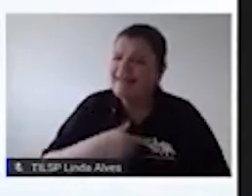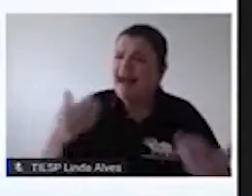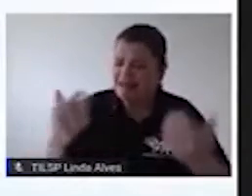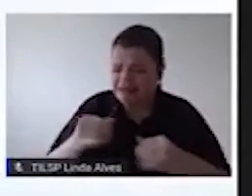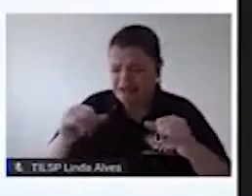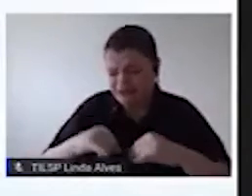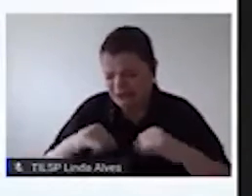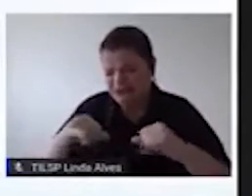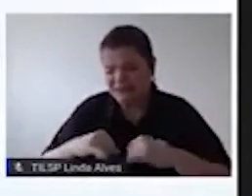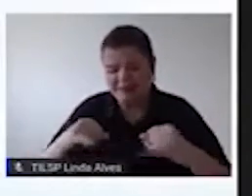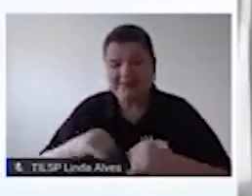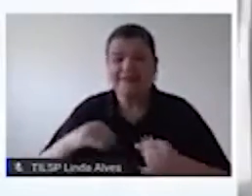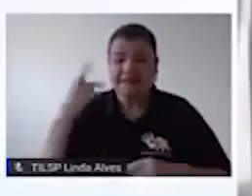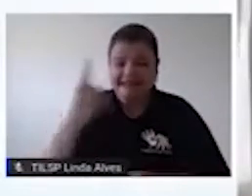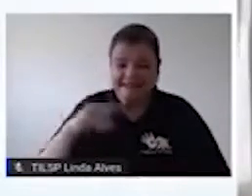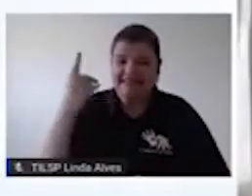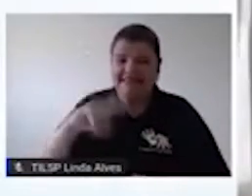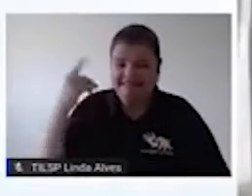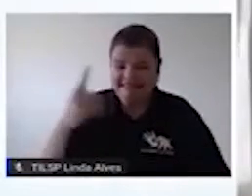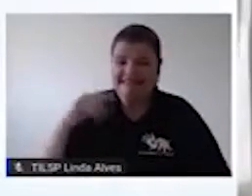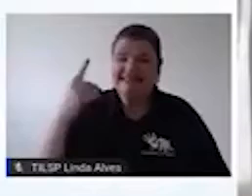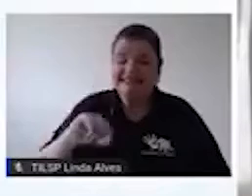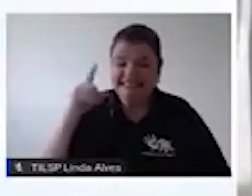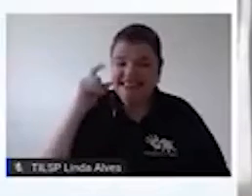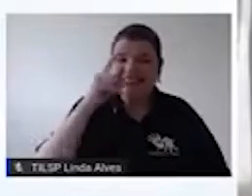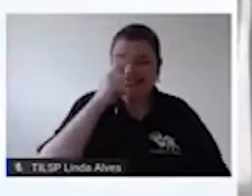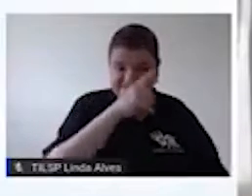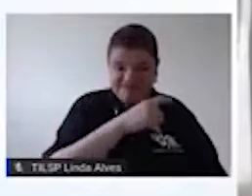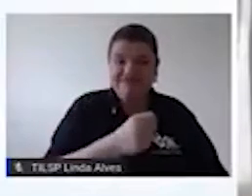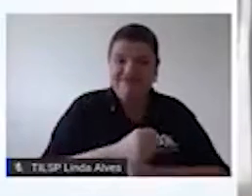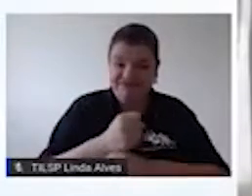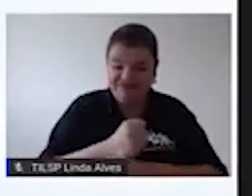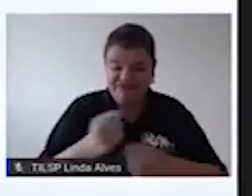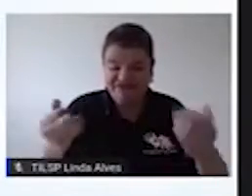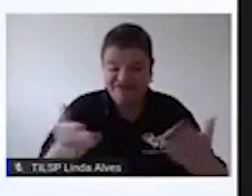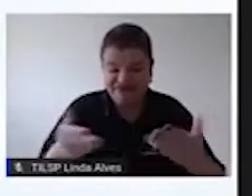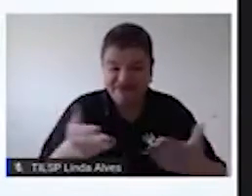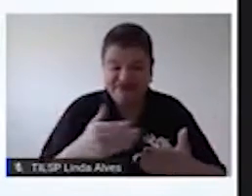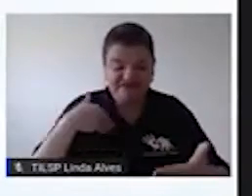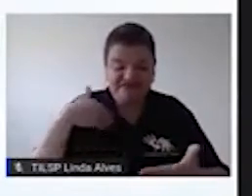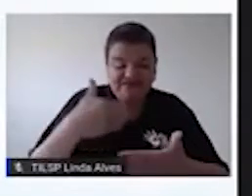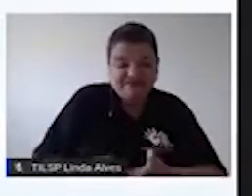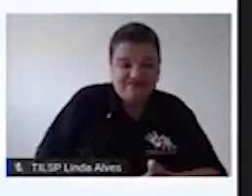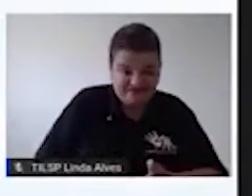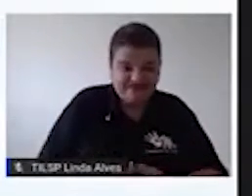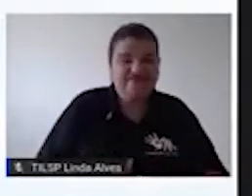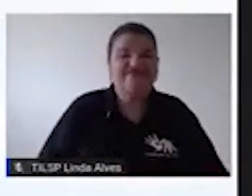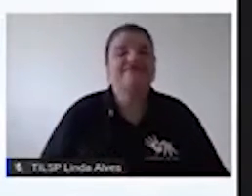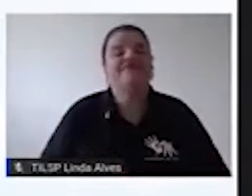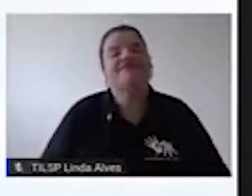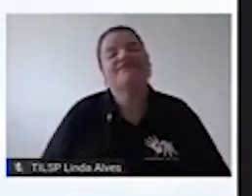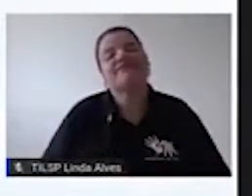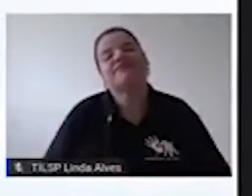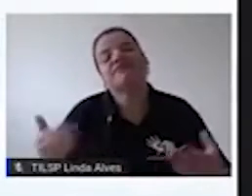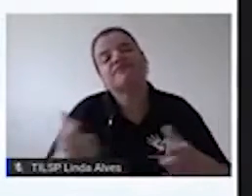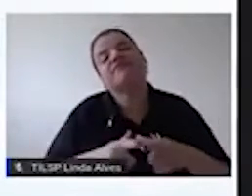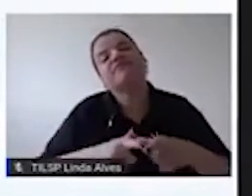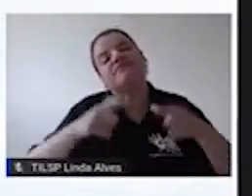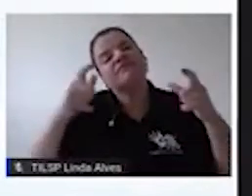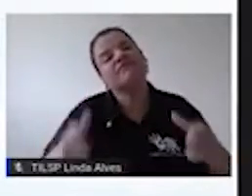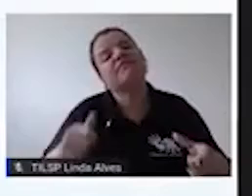sido muitas, né? Sim, Eu acho que esse aumento